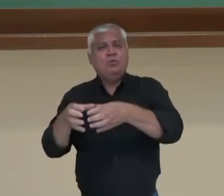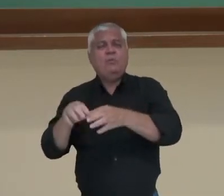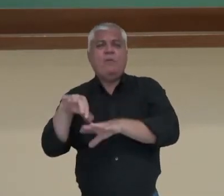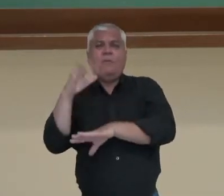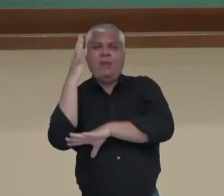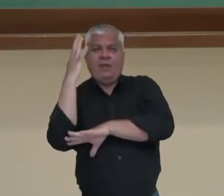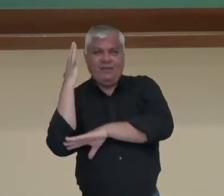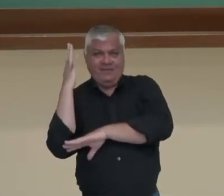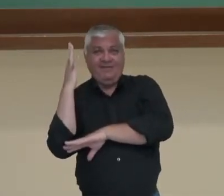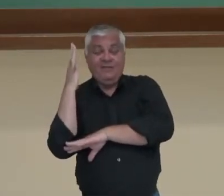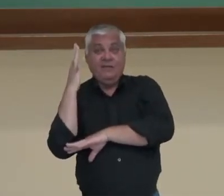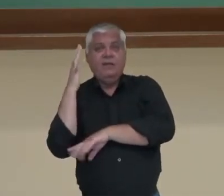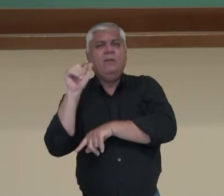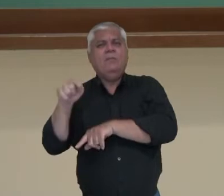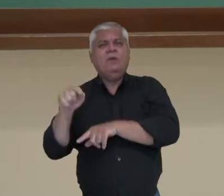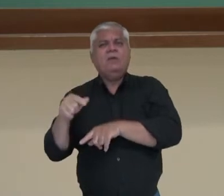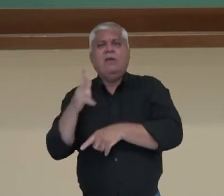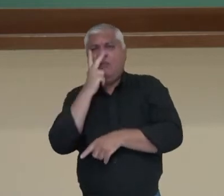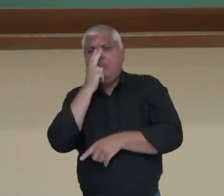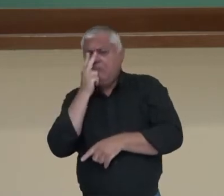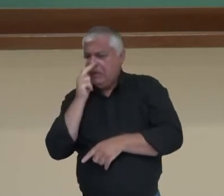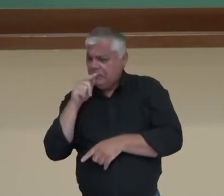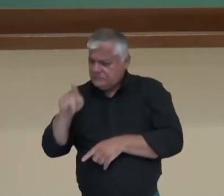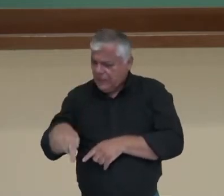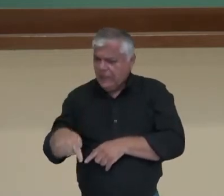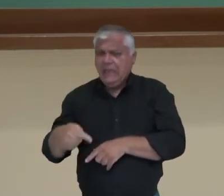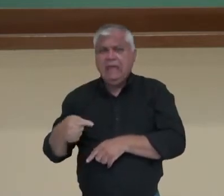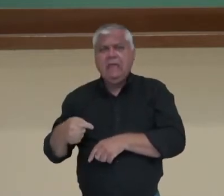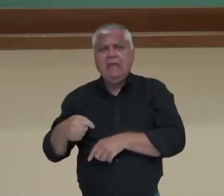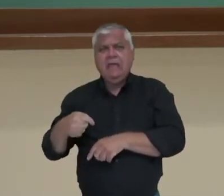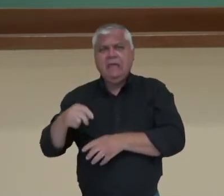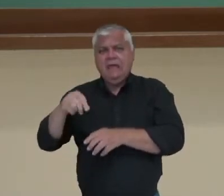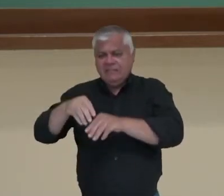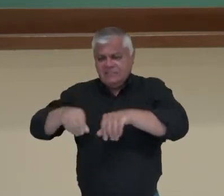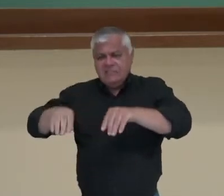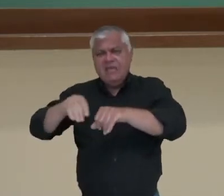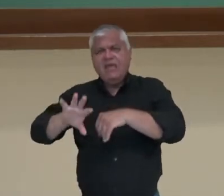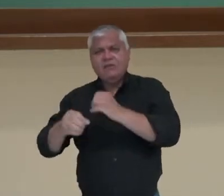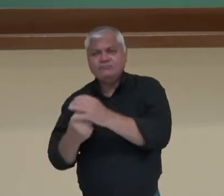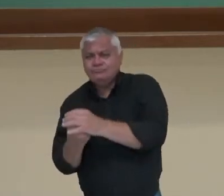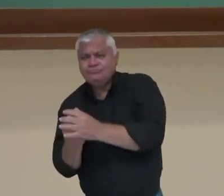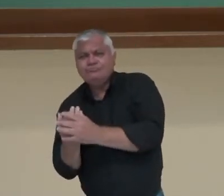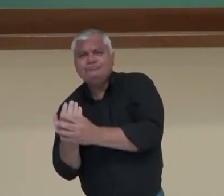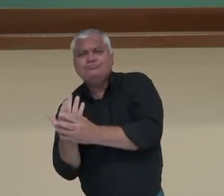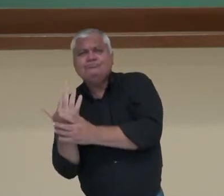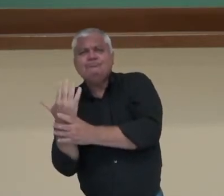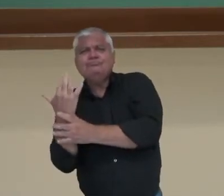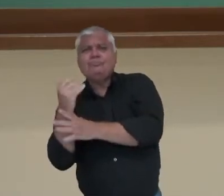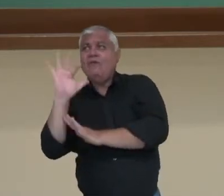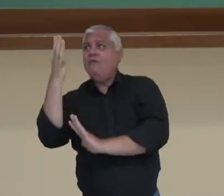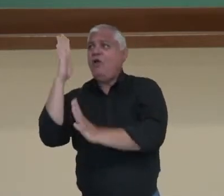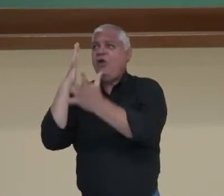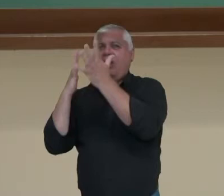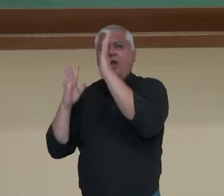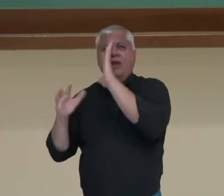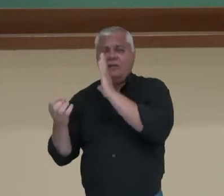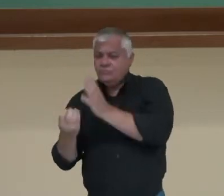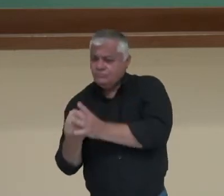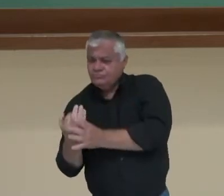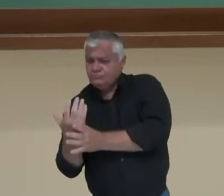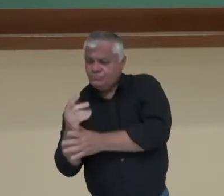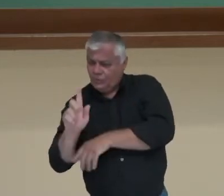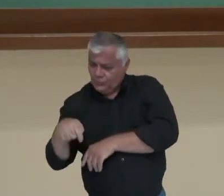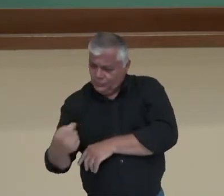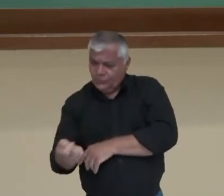plantas, tá? Porque eles são fixos, então é fácil estarem ali no meio da floresta fixos, sésseis no chão.